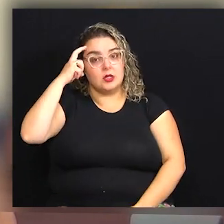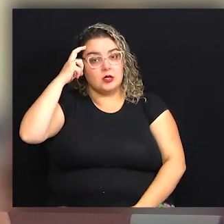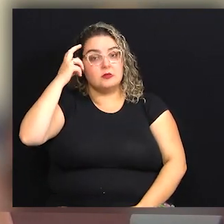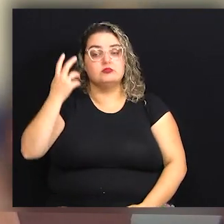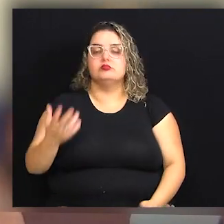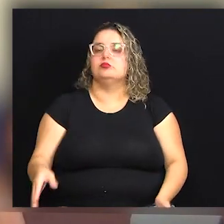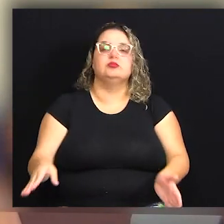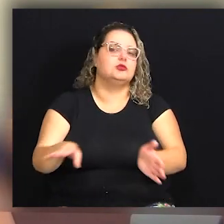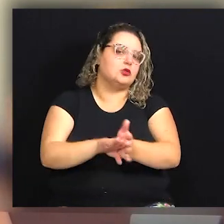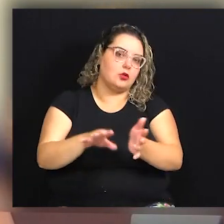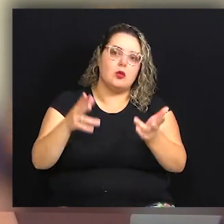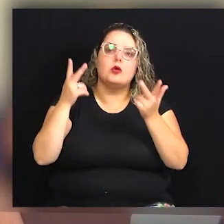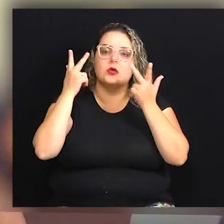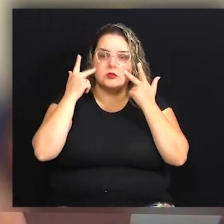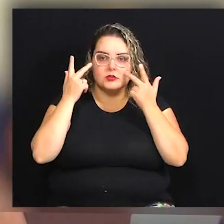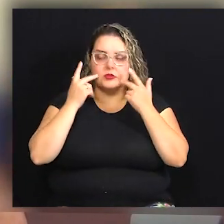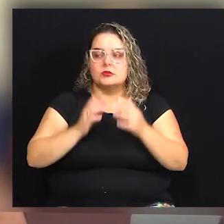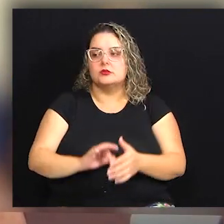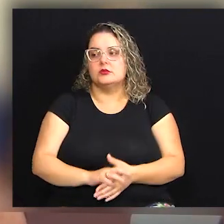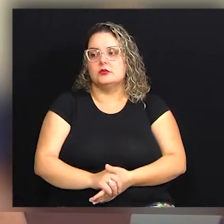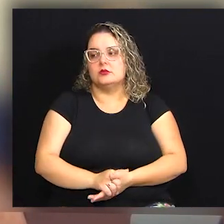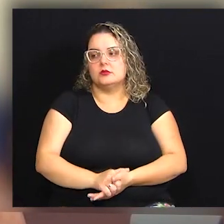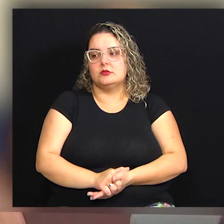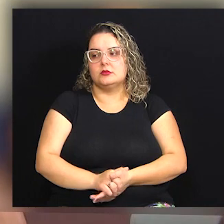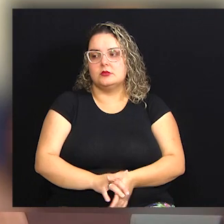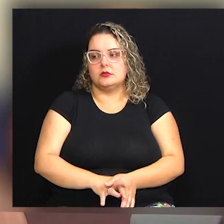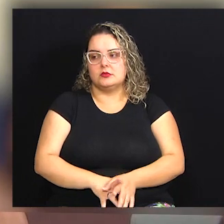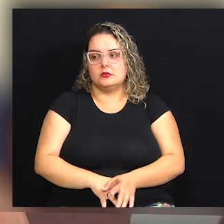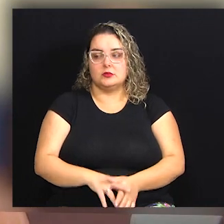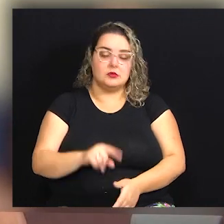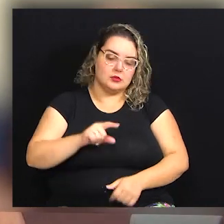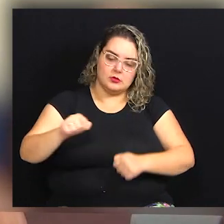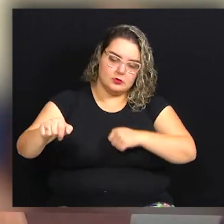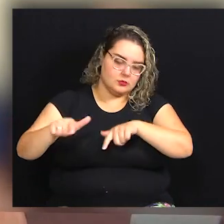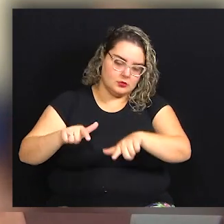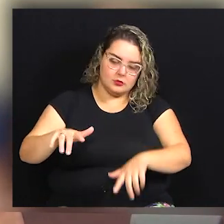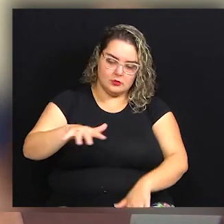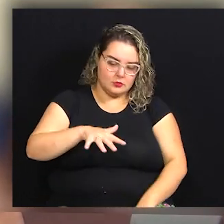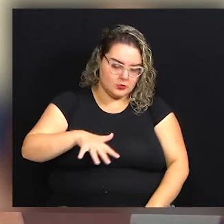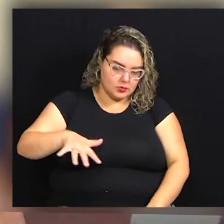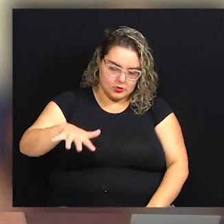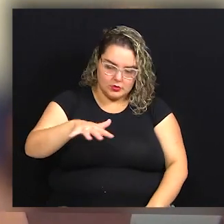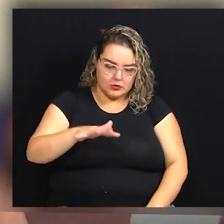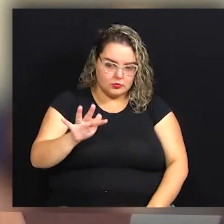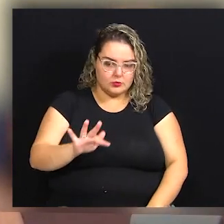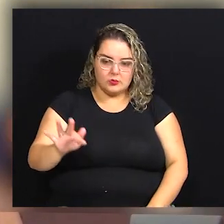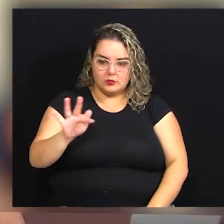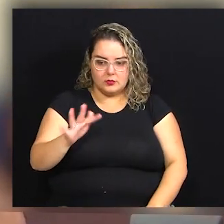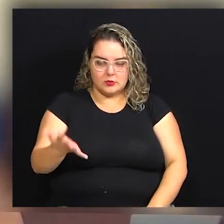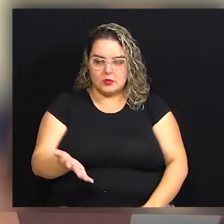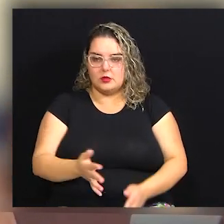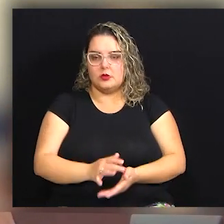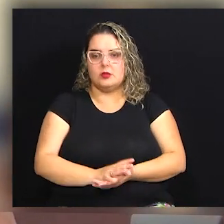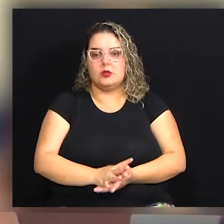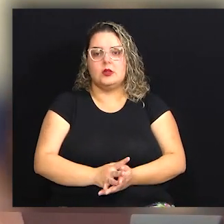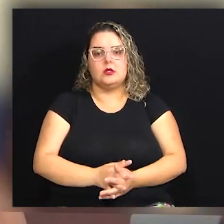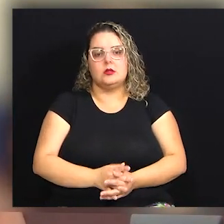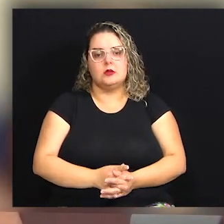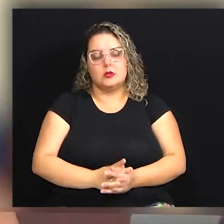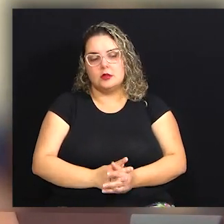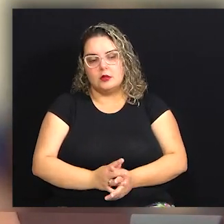Isso veio naturalmente. Eu não me formei, né, nessa área numa faculdade, numa